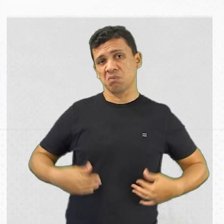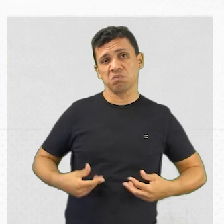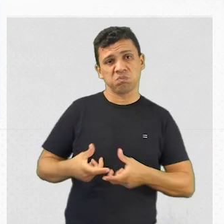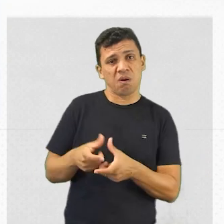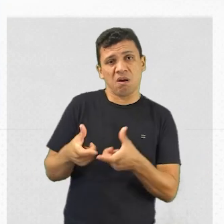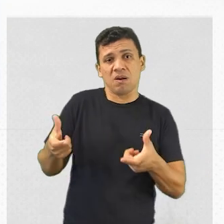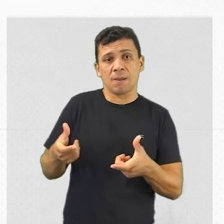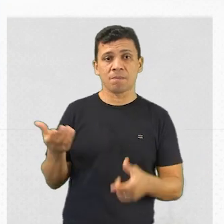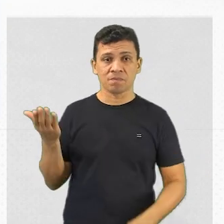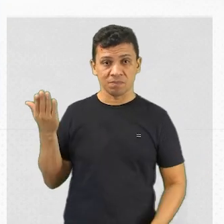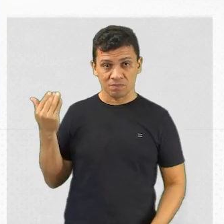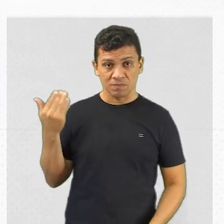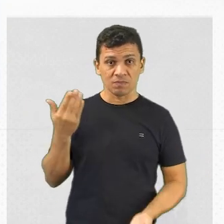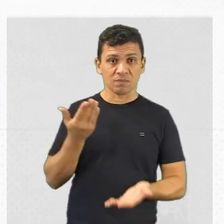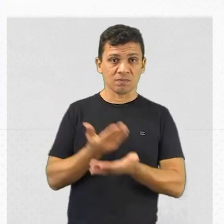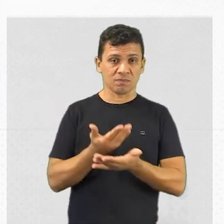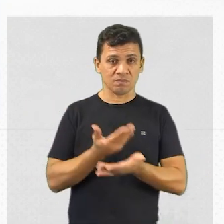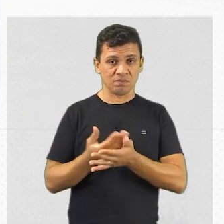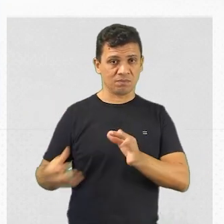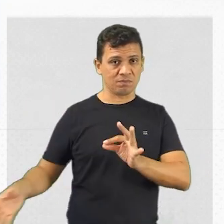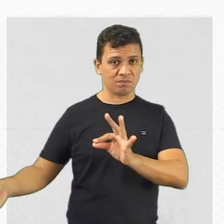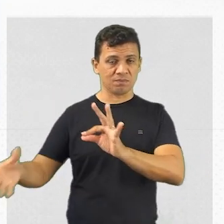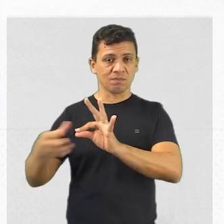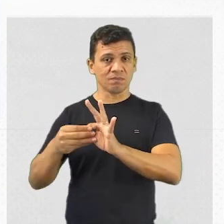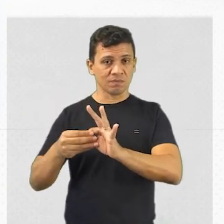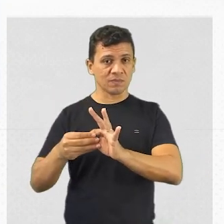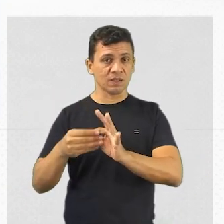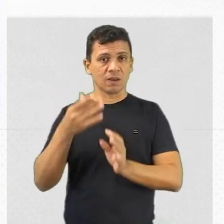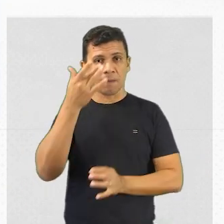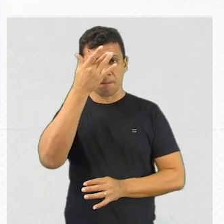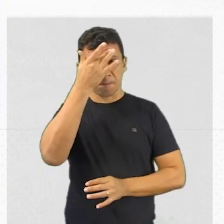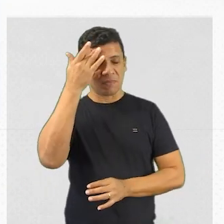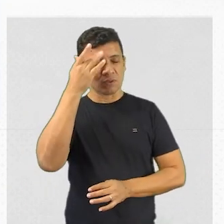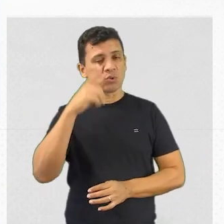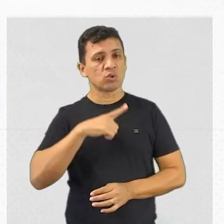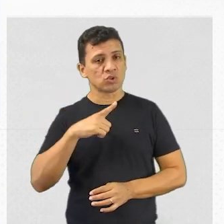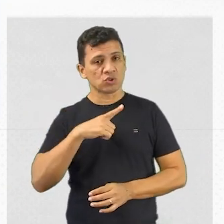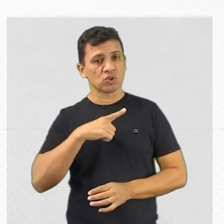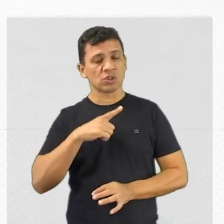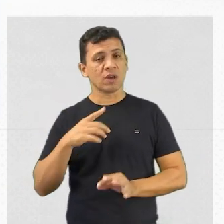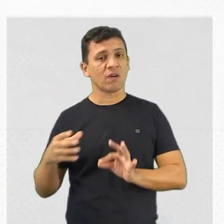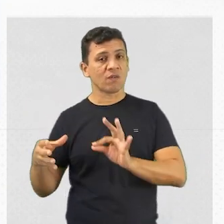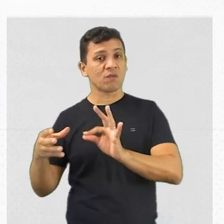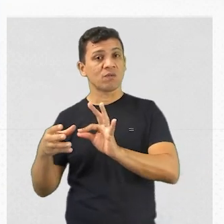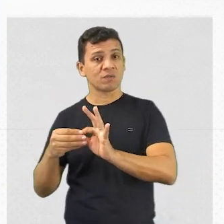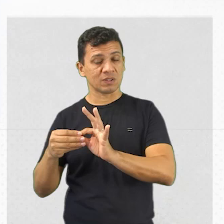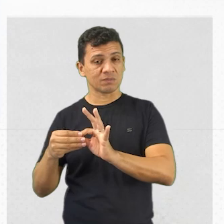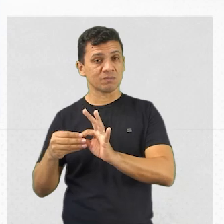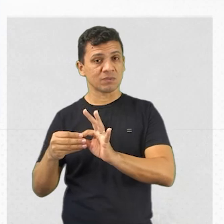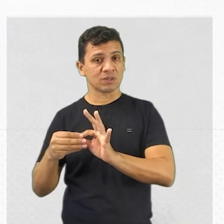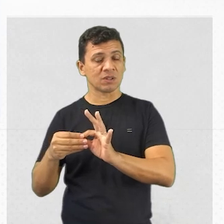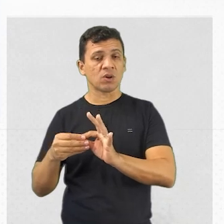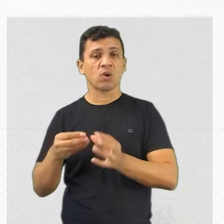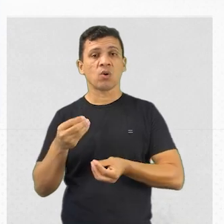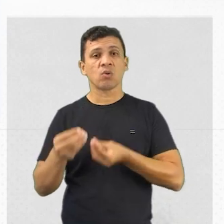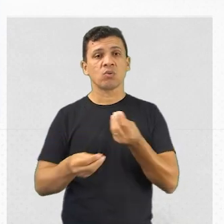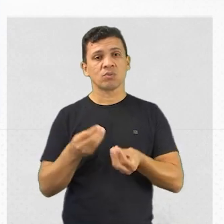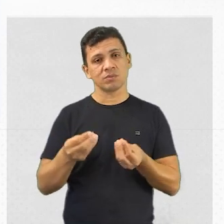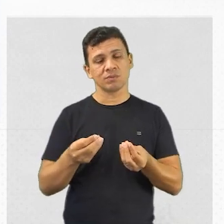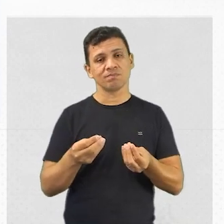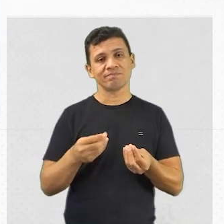a estudar a infecção do HIV, né, muitas pessoas que tinham esse vírus, principalmente ali adquiridos